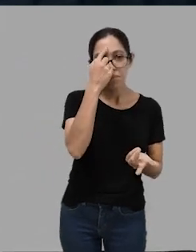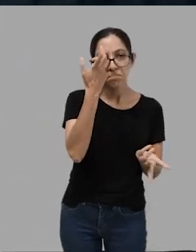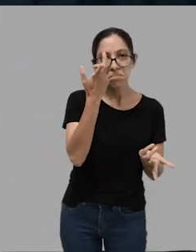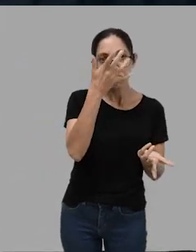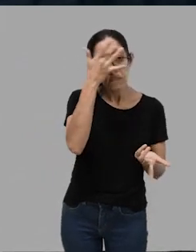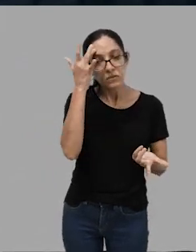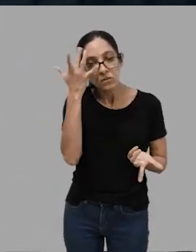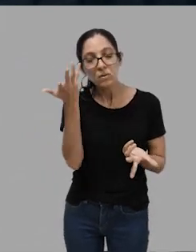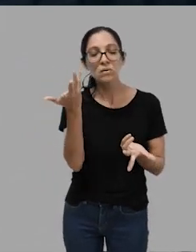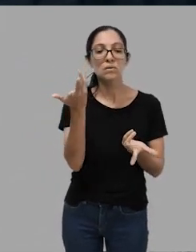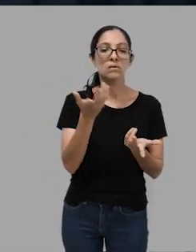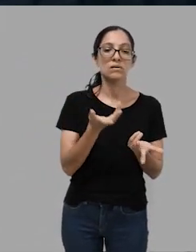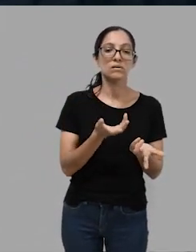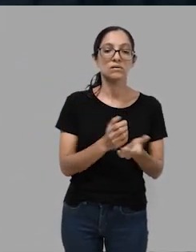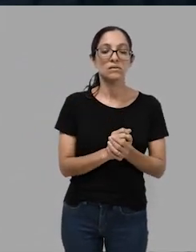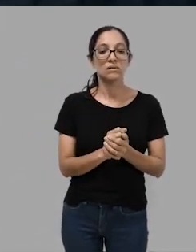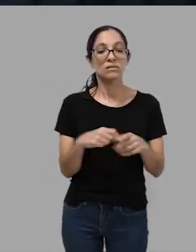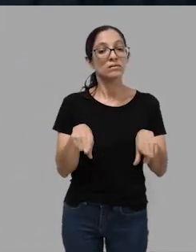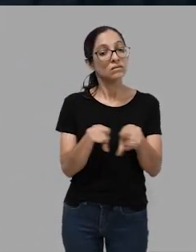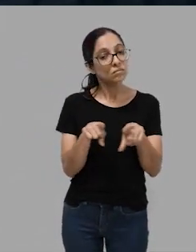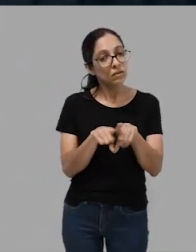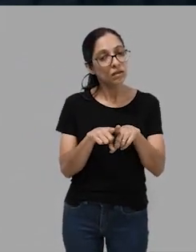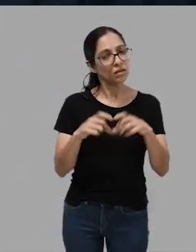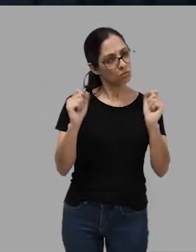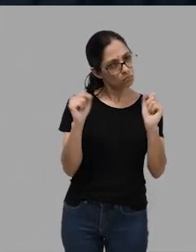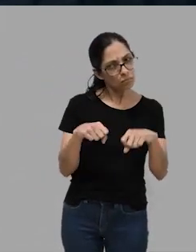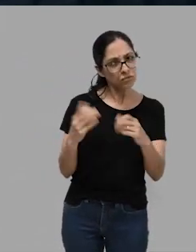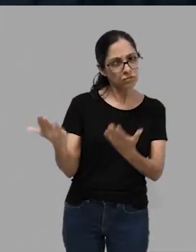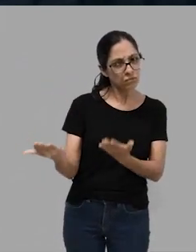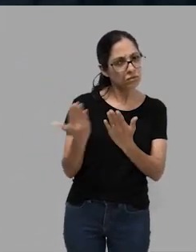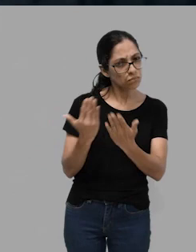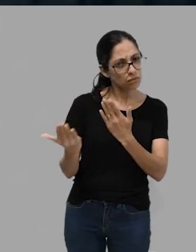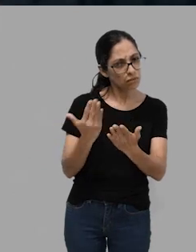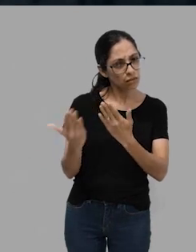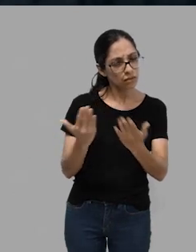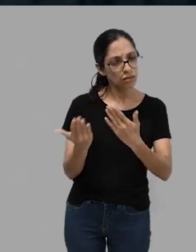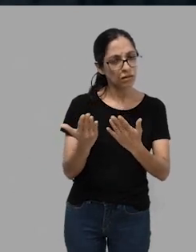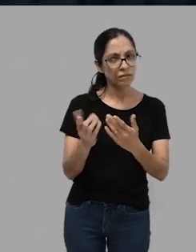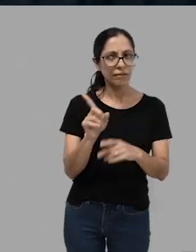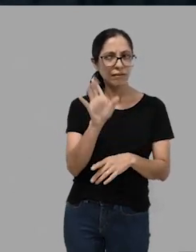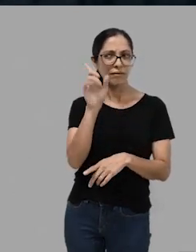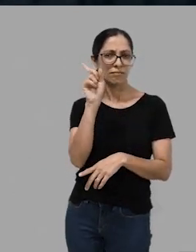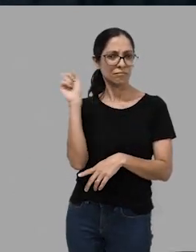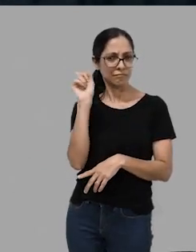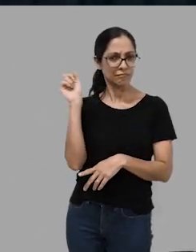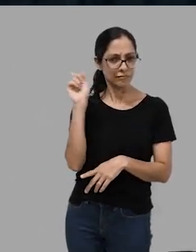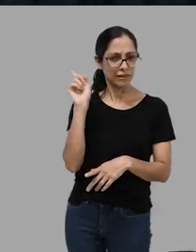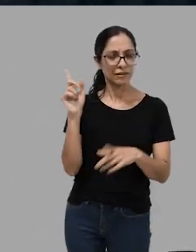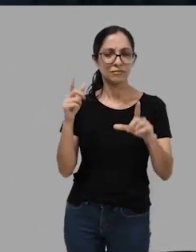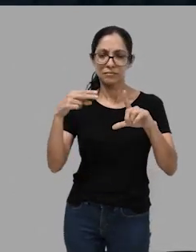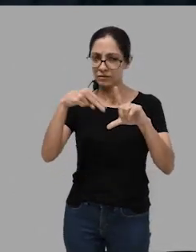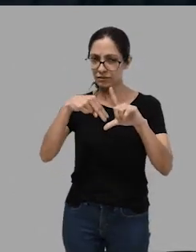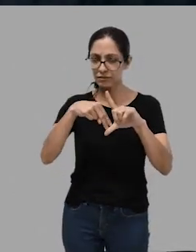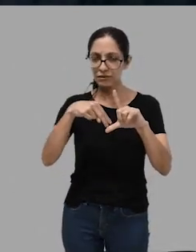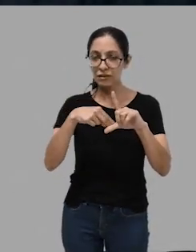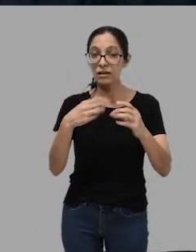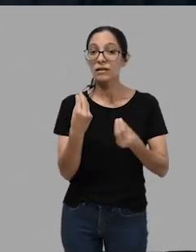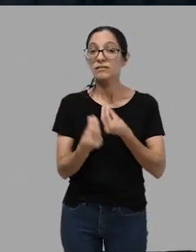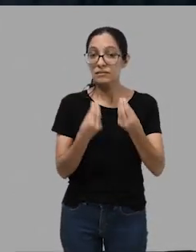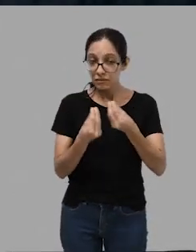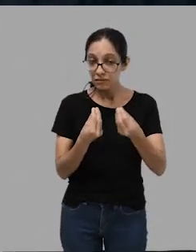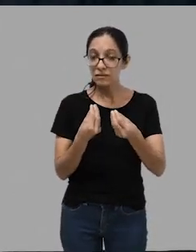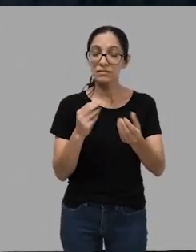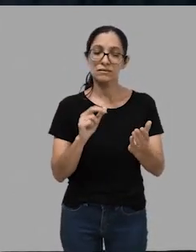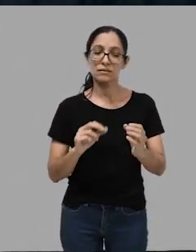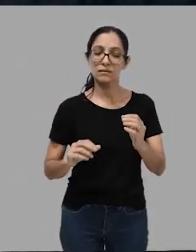eu posso dizer eu posso comparar posso para eu entender esta construção literária